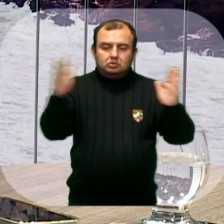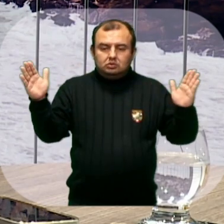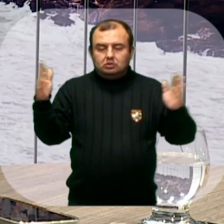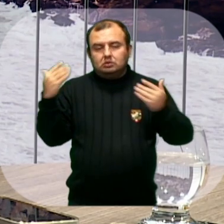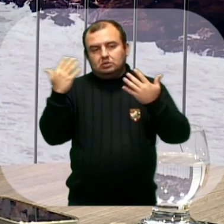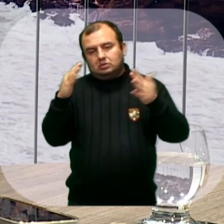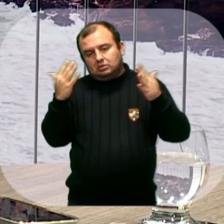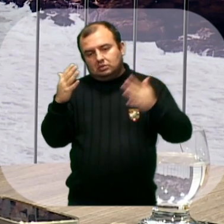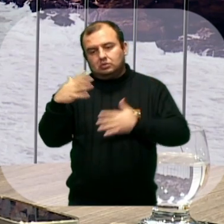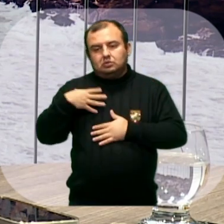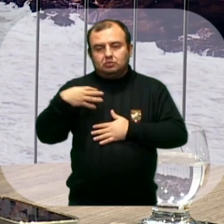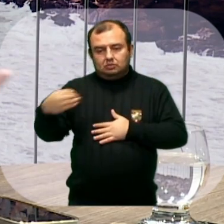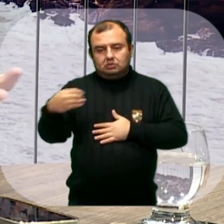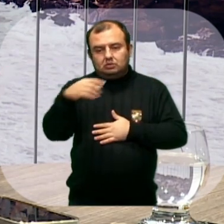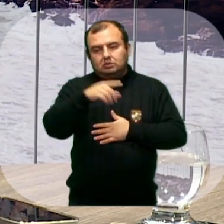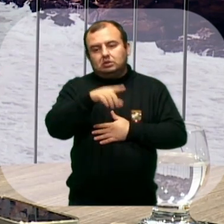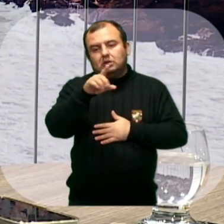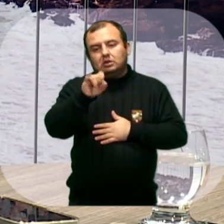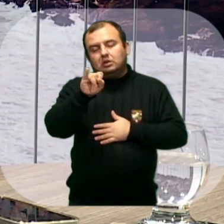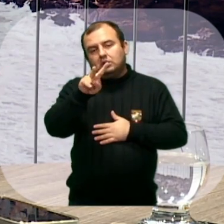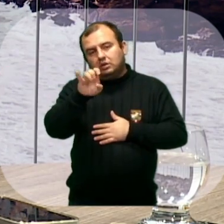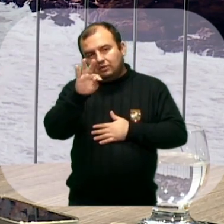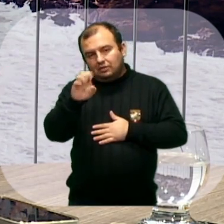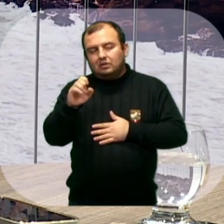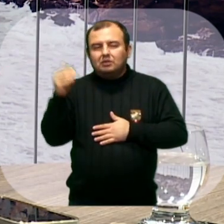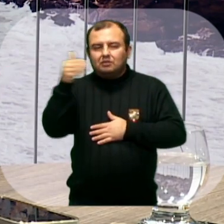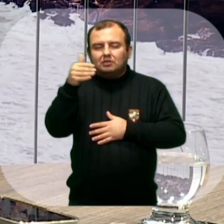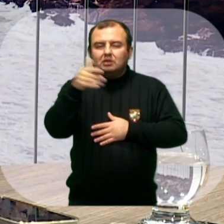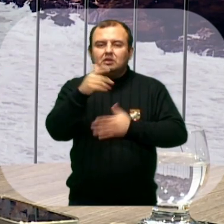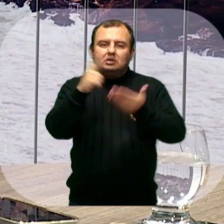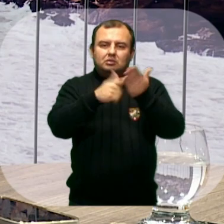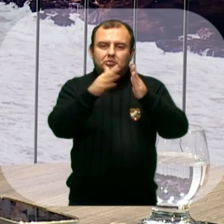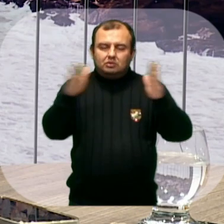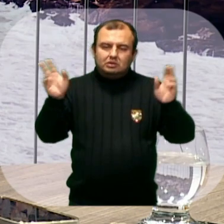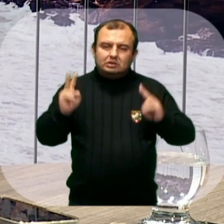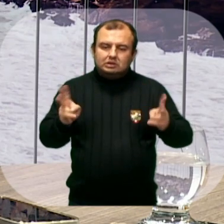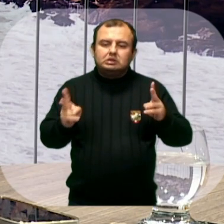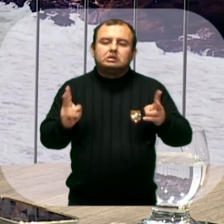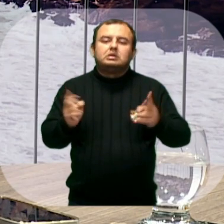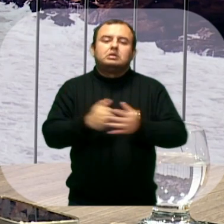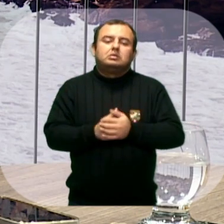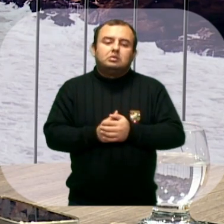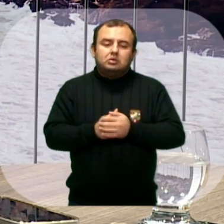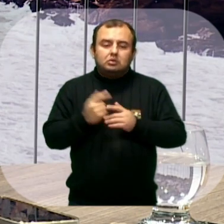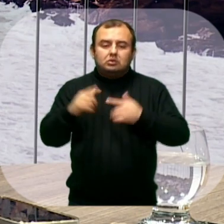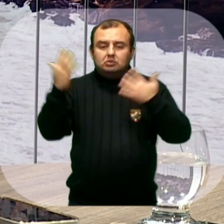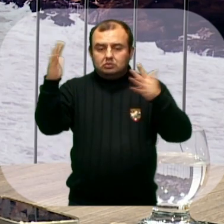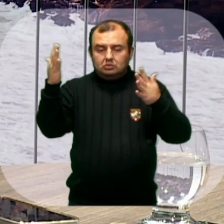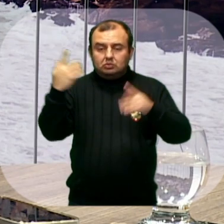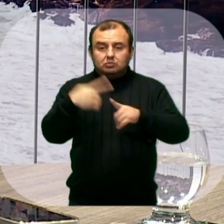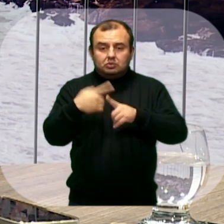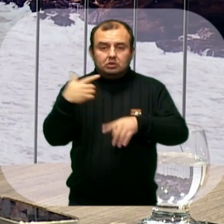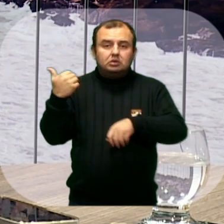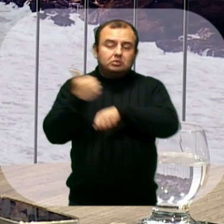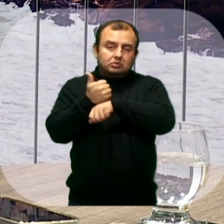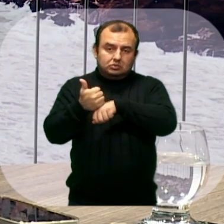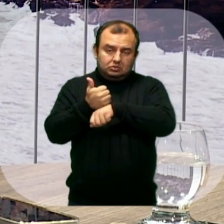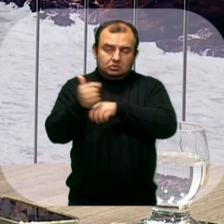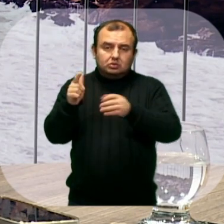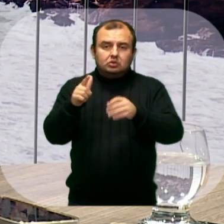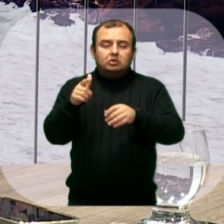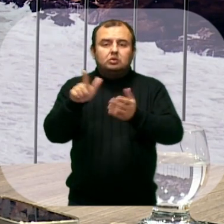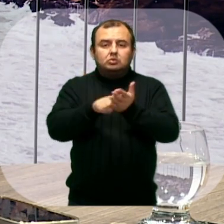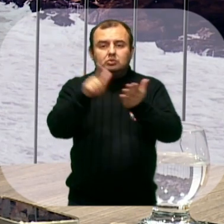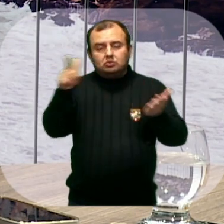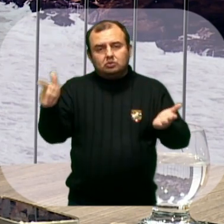filha, Dona Ivete, que está sempre conosco na biblioteca. Fizemos uma homenagem, porque esse jornalista, tem